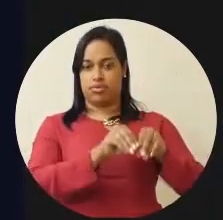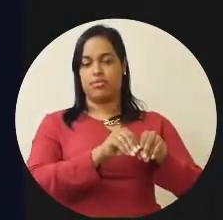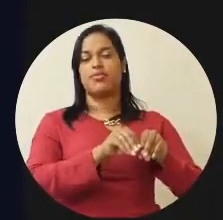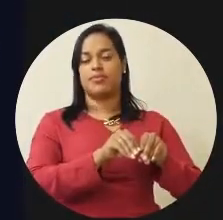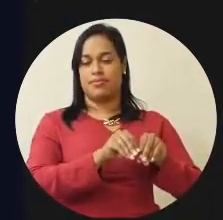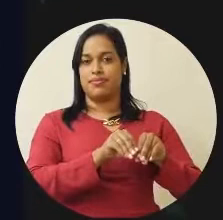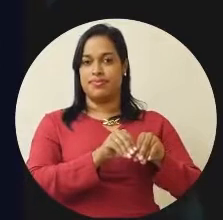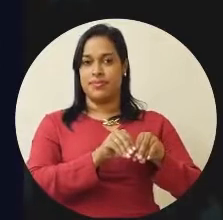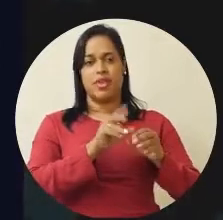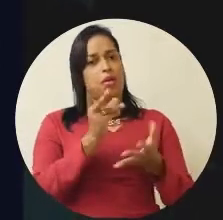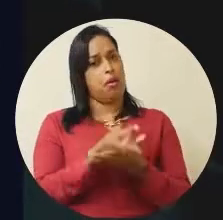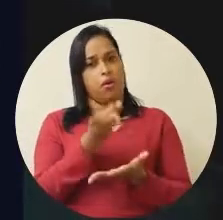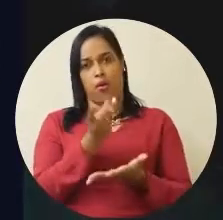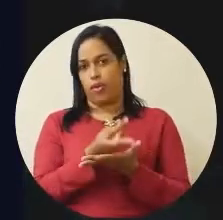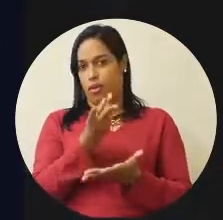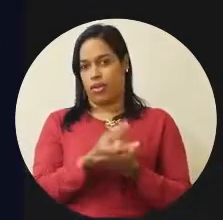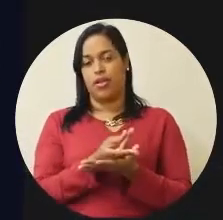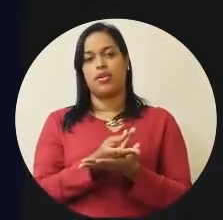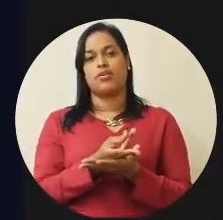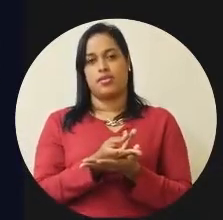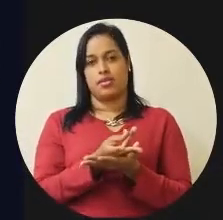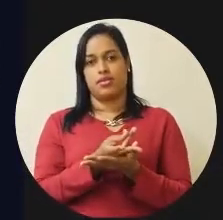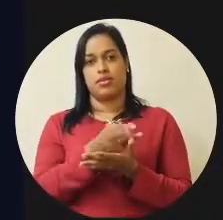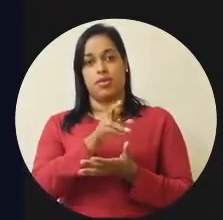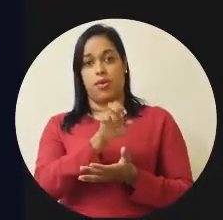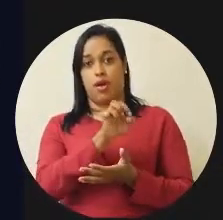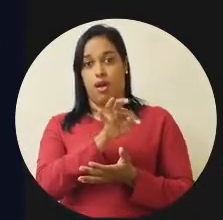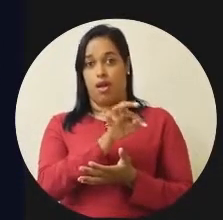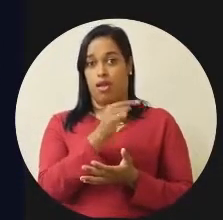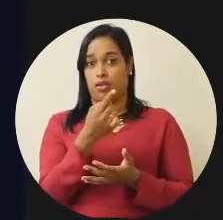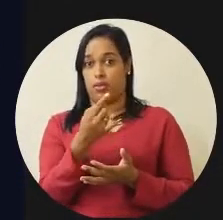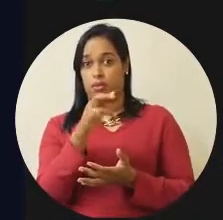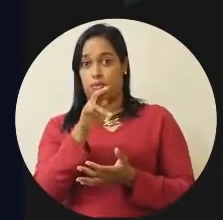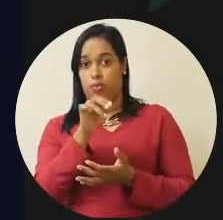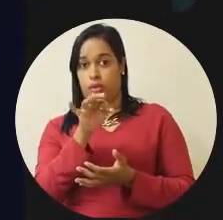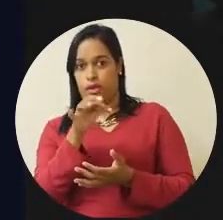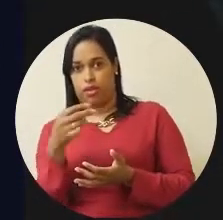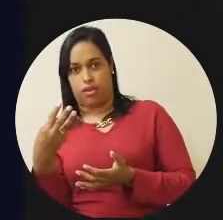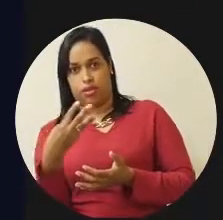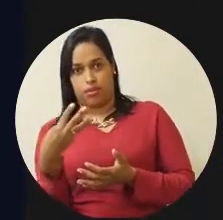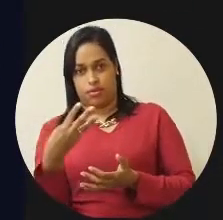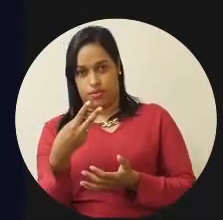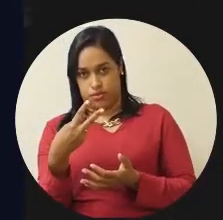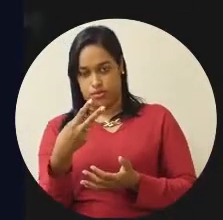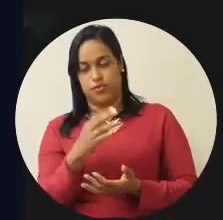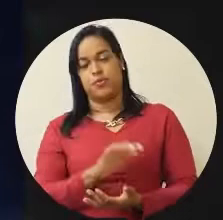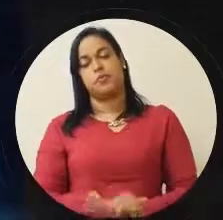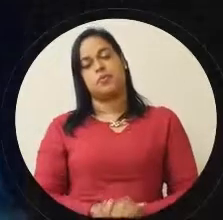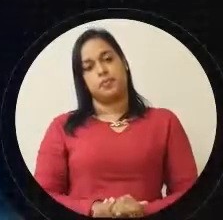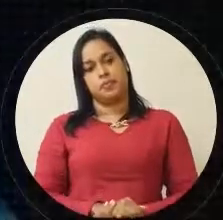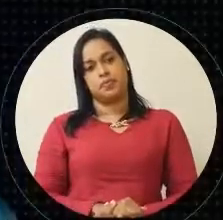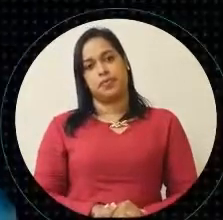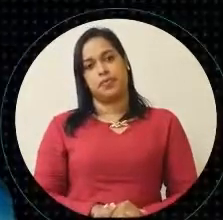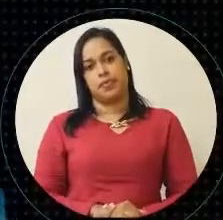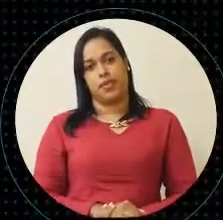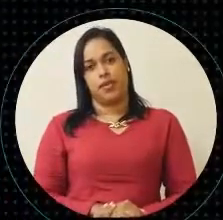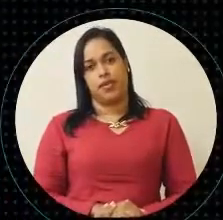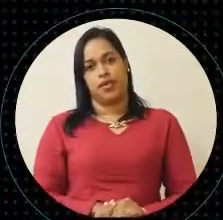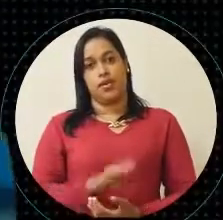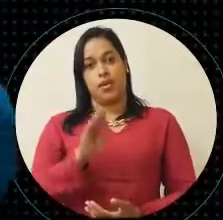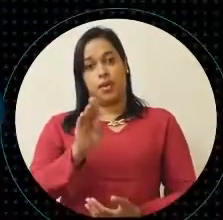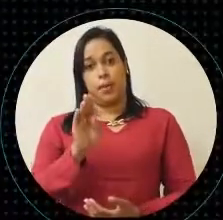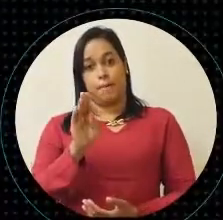clicado. Isso acontece com 1, isso acontece com o Ret1 e também com o Ret2. O